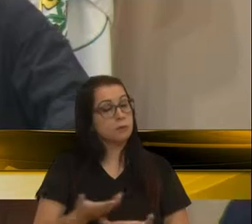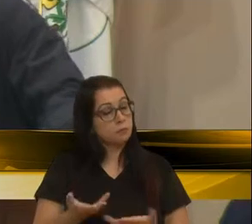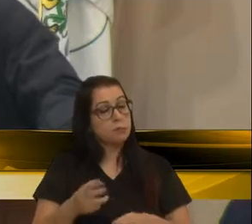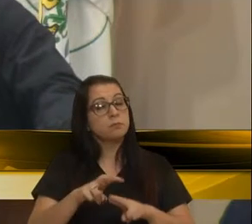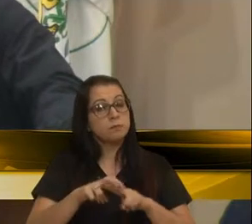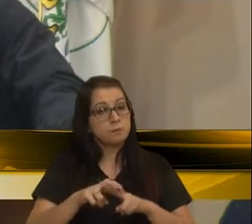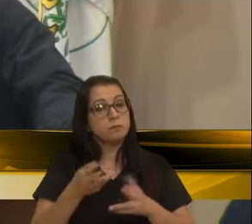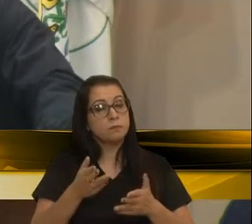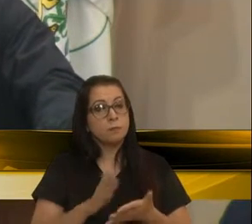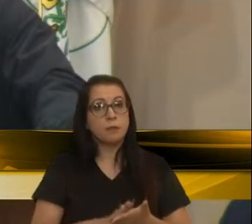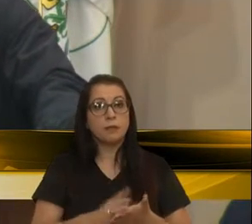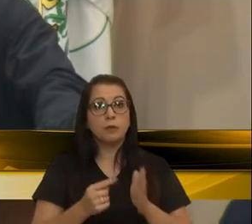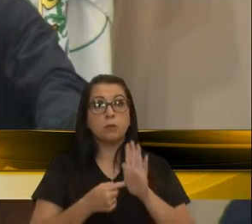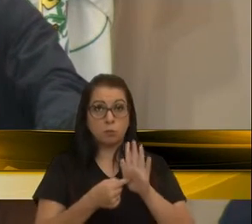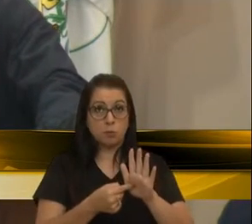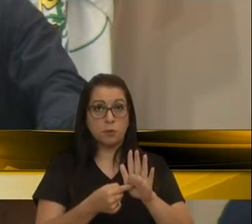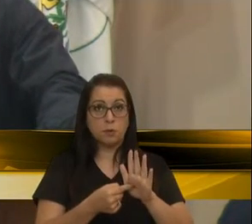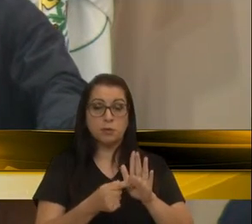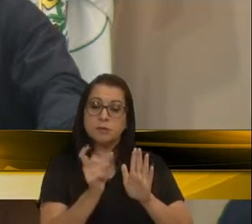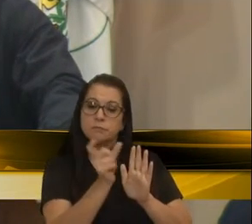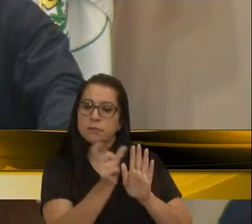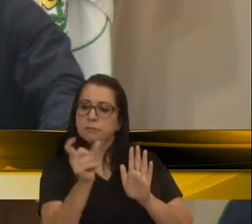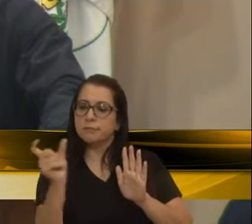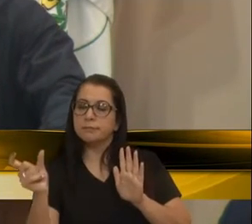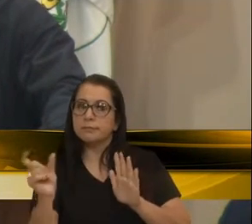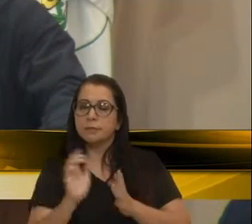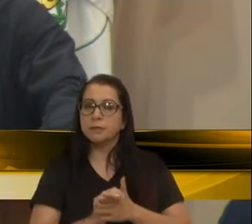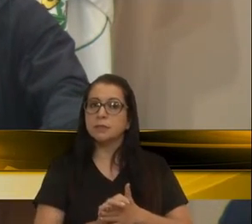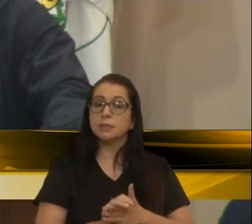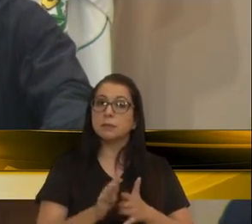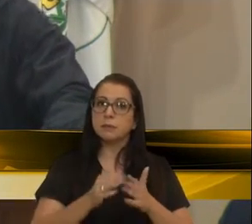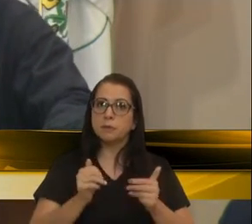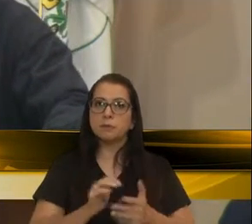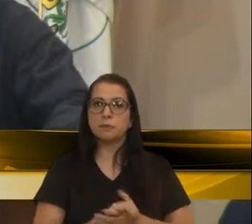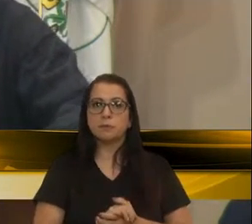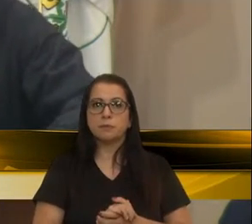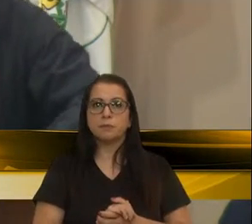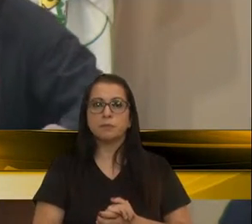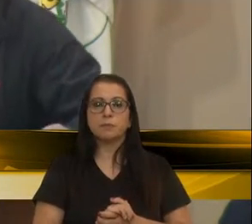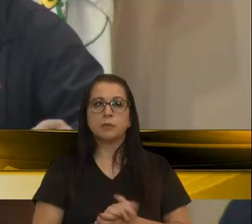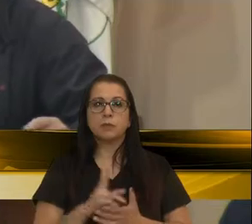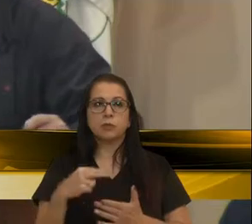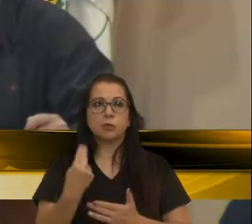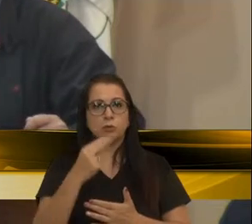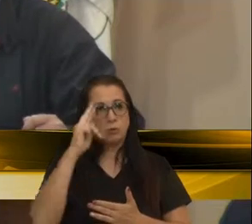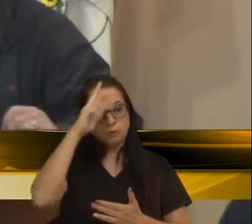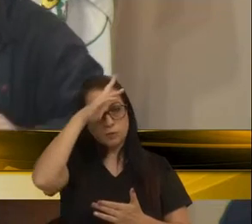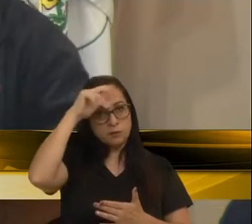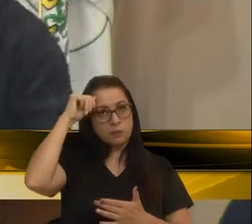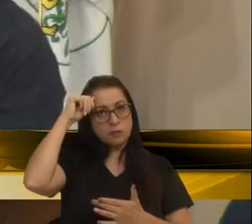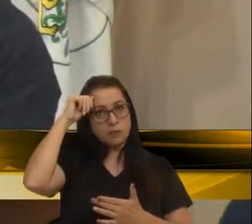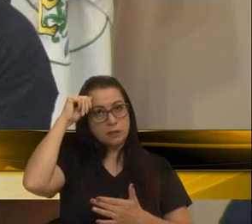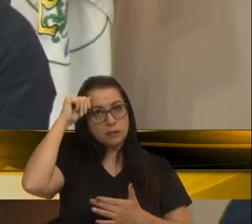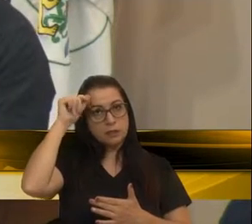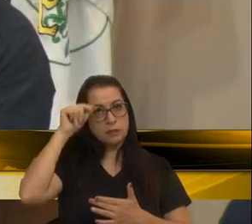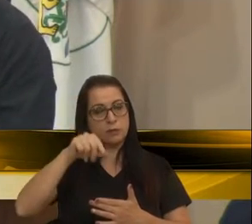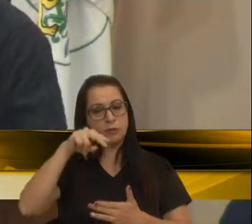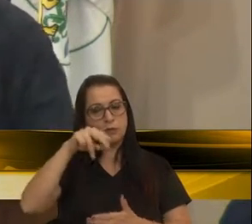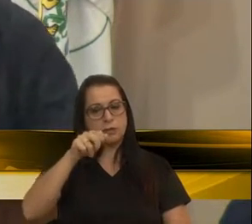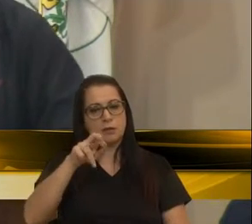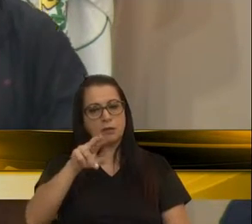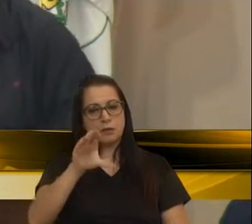Portanto, eu trago essas palavras para pedir para o nosso prefeito narcisista